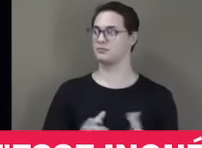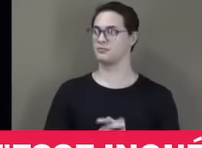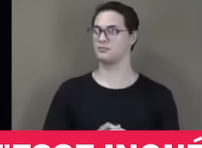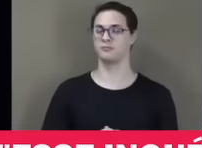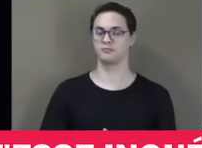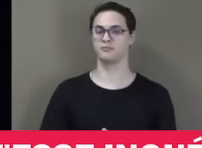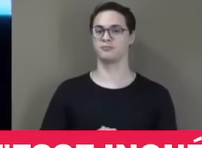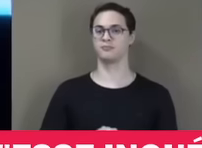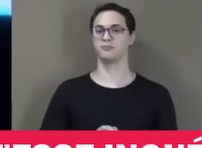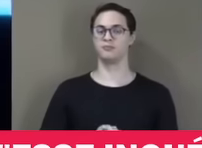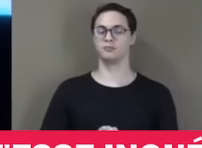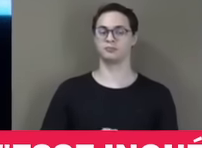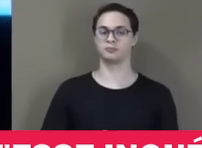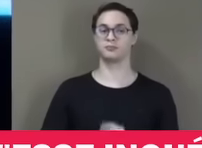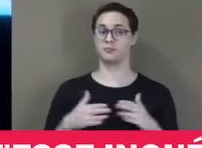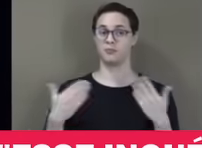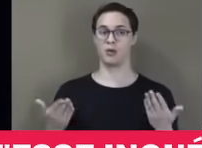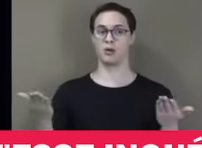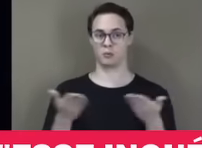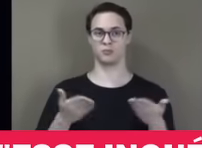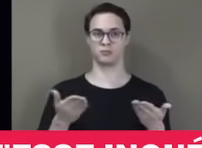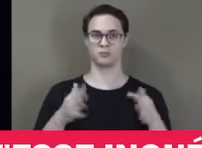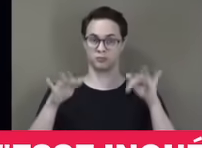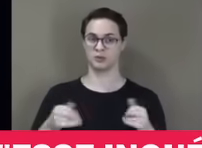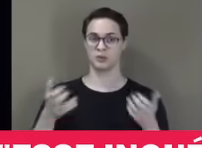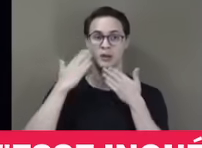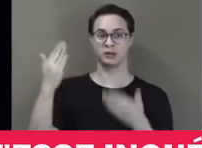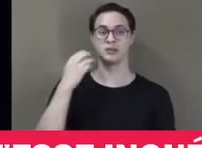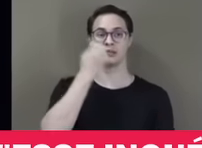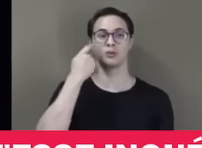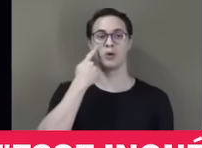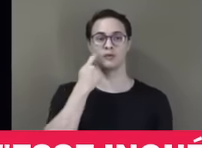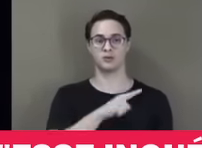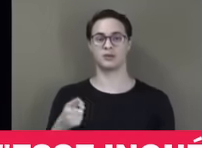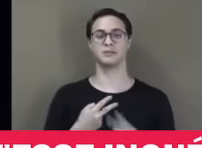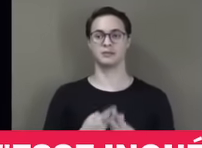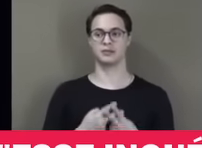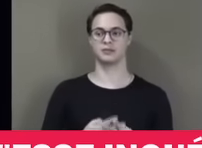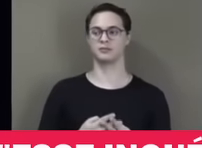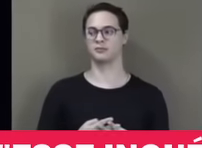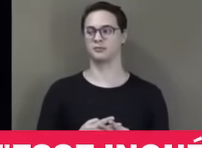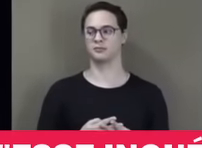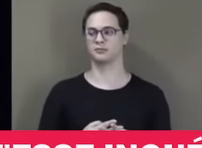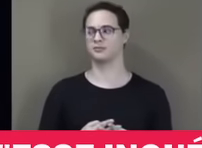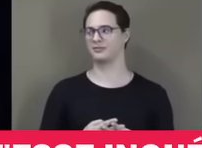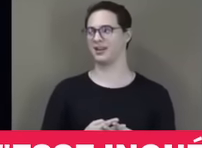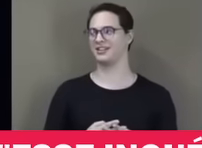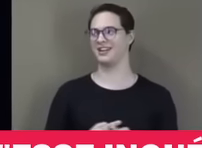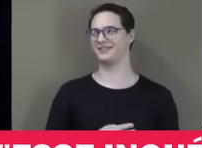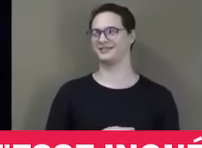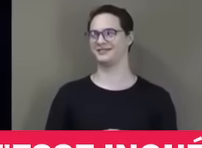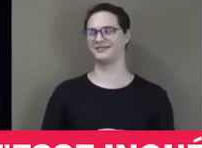Ontem o senador Everton me dizia, e eu caminho para finalizar mesmo, agradecendo muito a paciência de todos. O senador